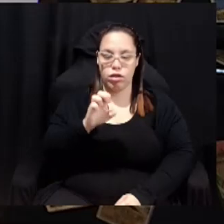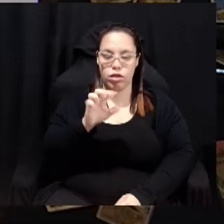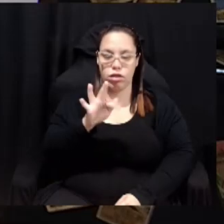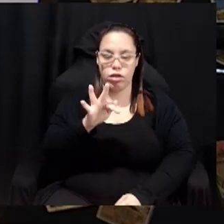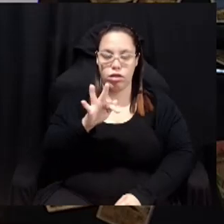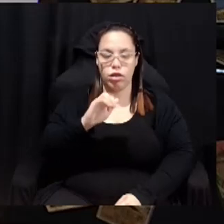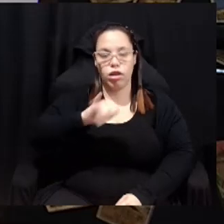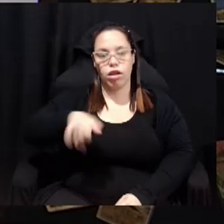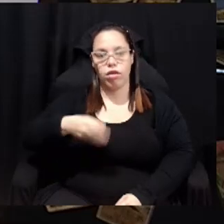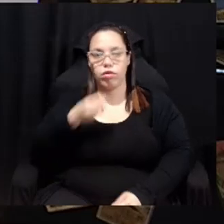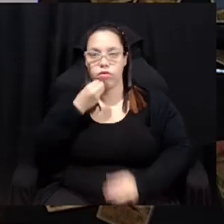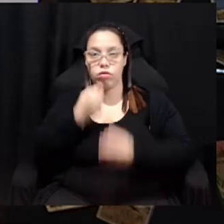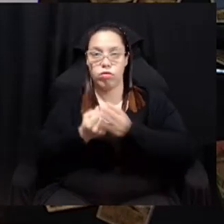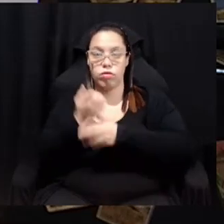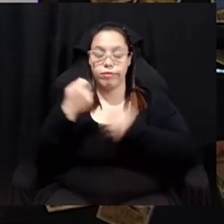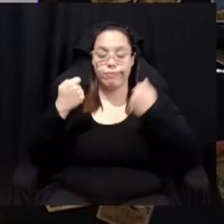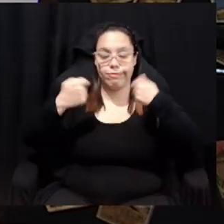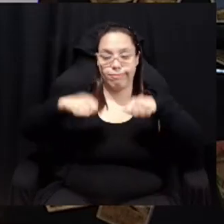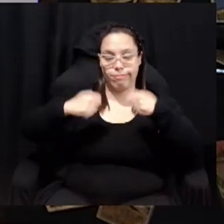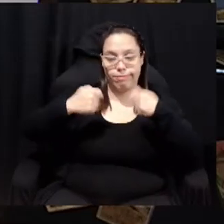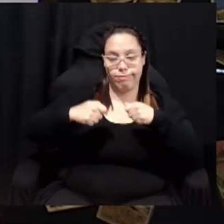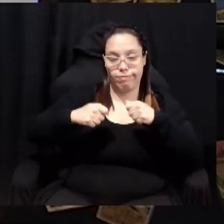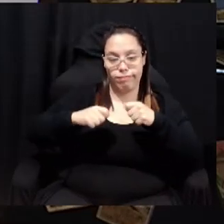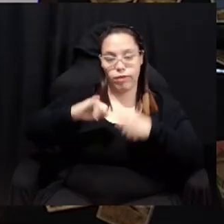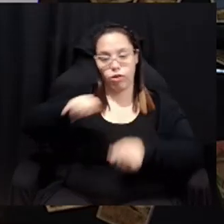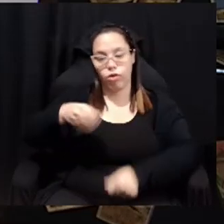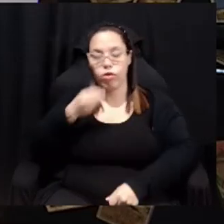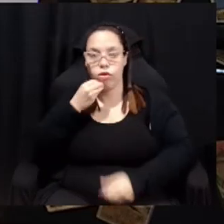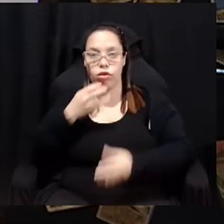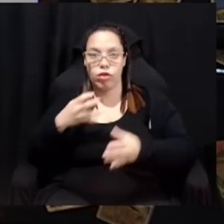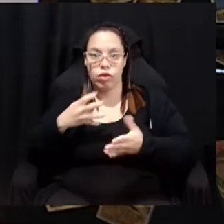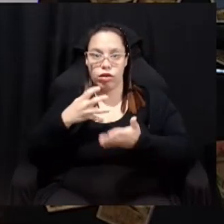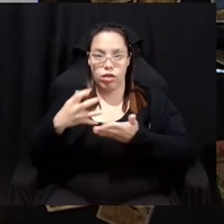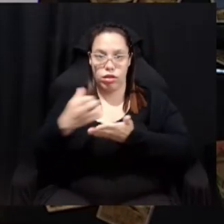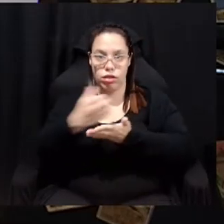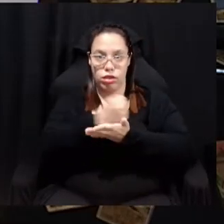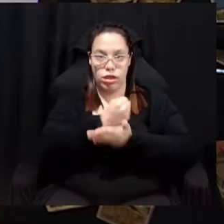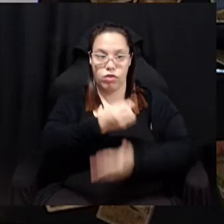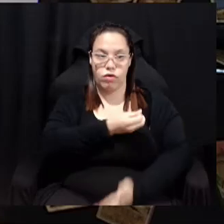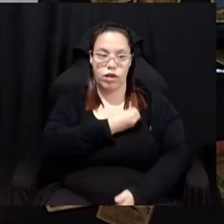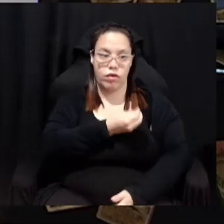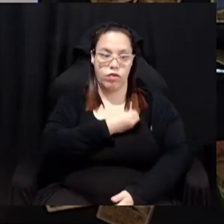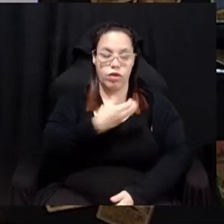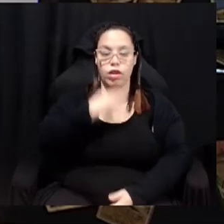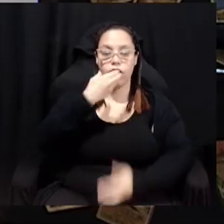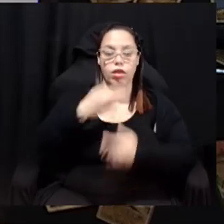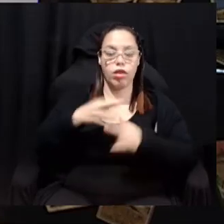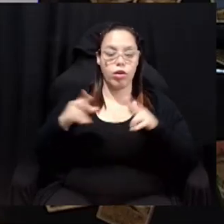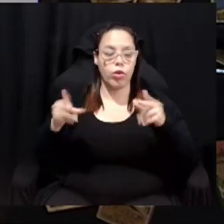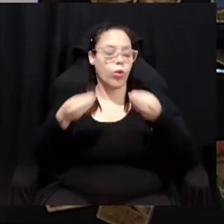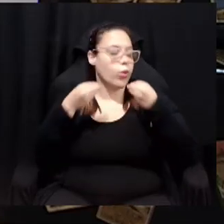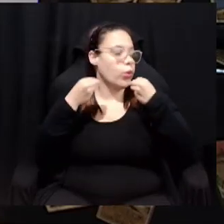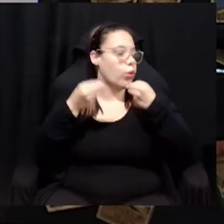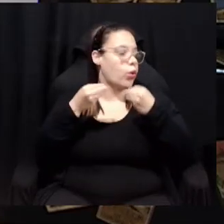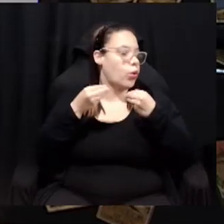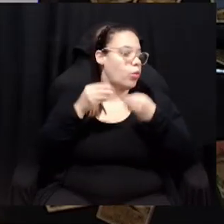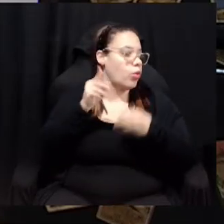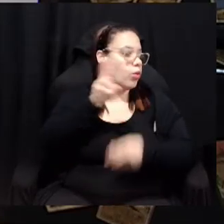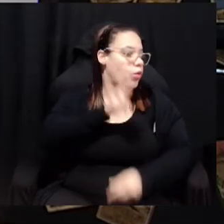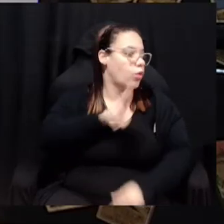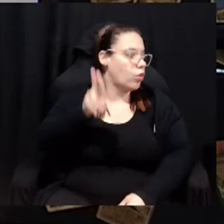oportunidade de salvar frutas e de salvar vidas. Como que é essa questão que você usa aí no seu